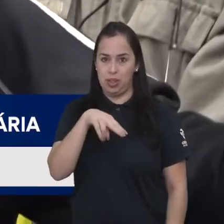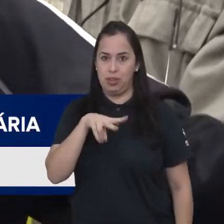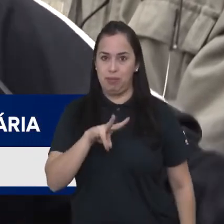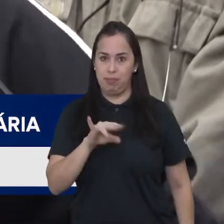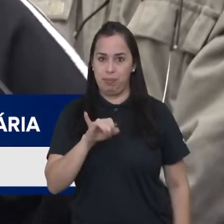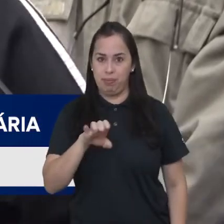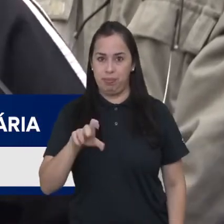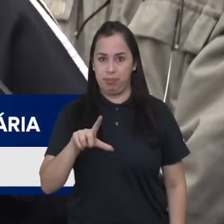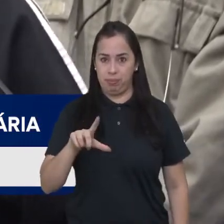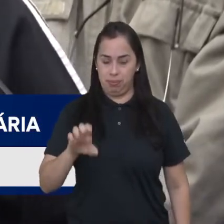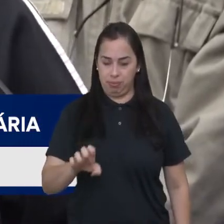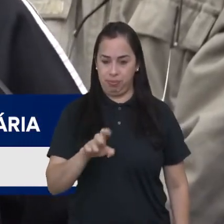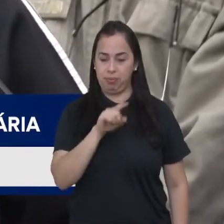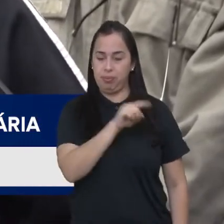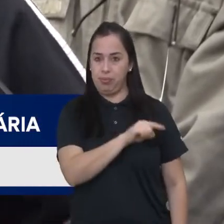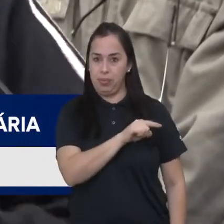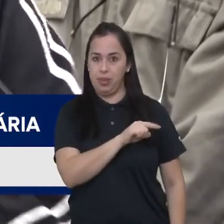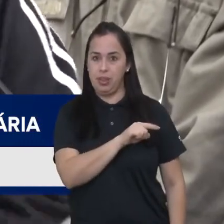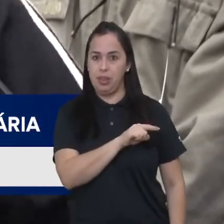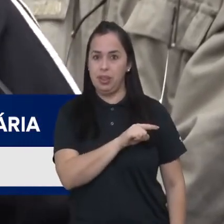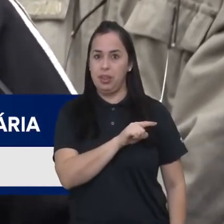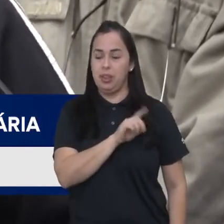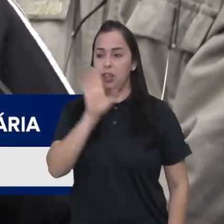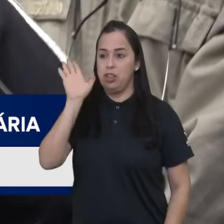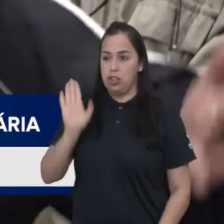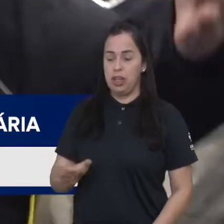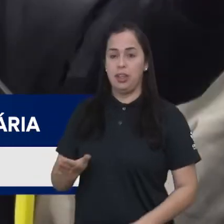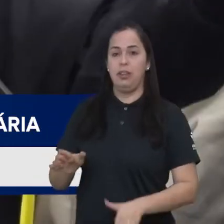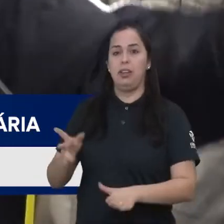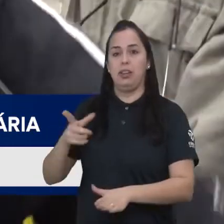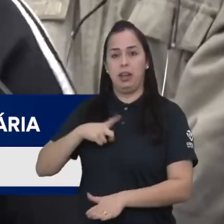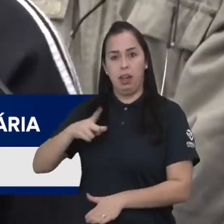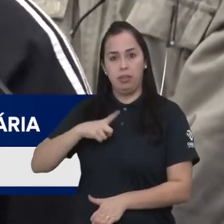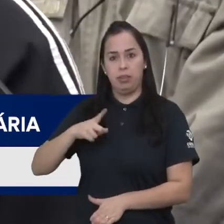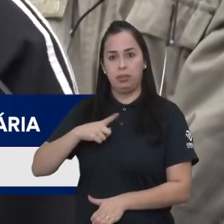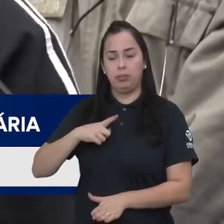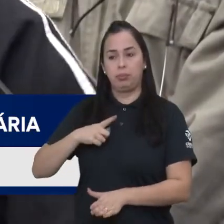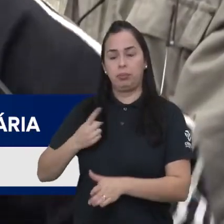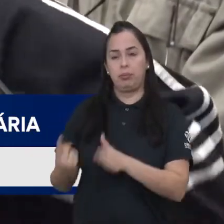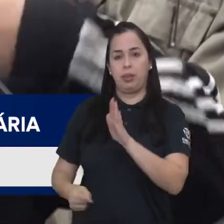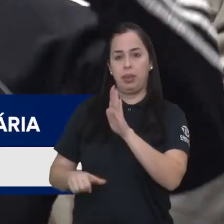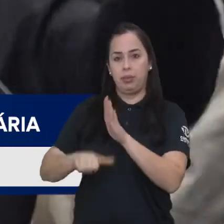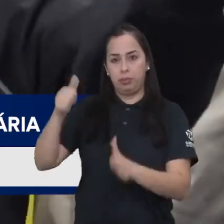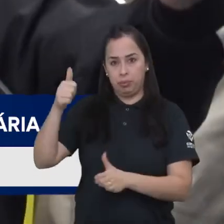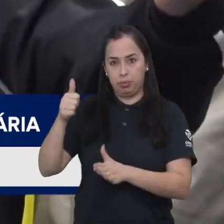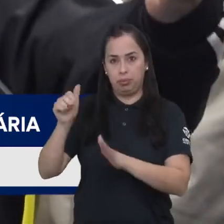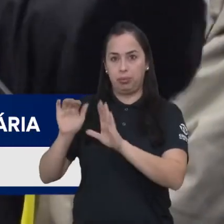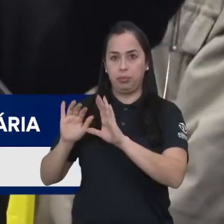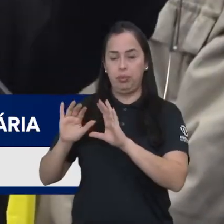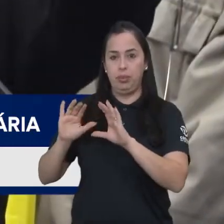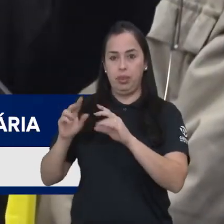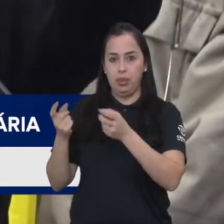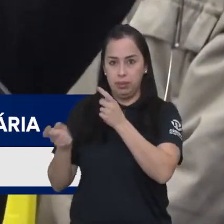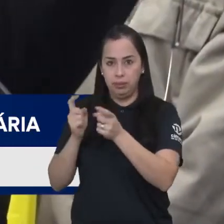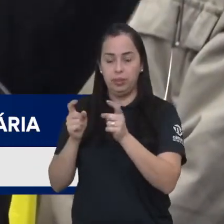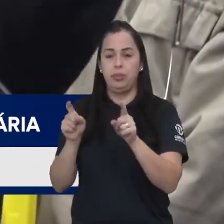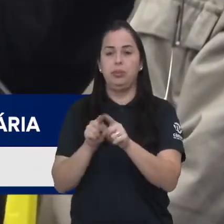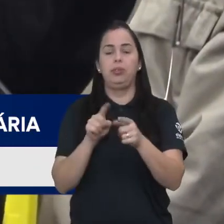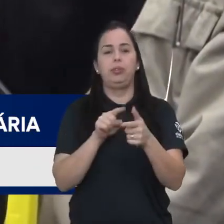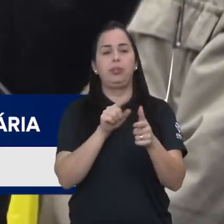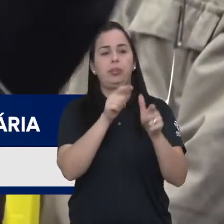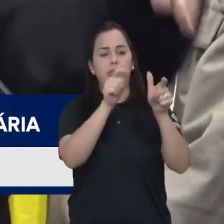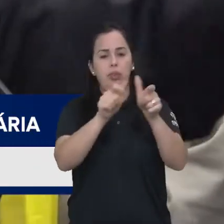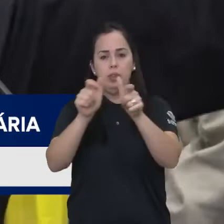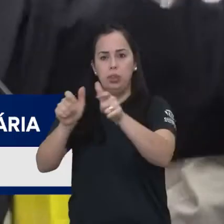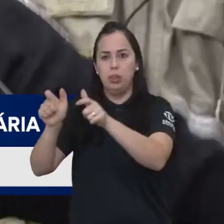várias pessoas que esteve participando aqui desse fórum, que teve o primeiro fórum aqui do pessoal, só participou. Aqui eu estou com três lideranças do Freitas, uma da parte do